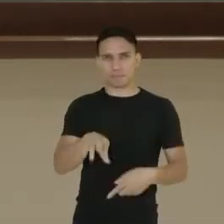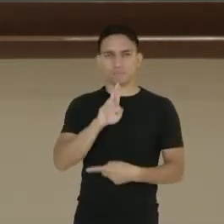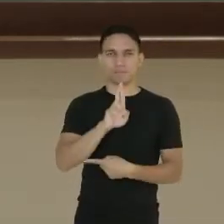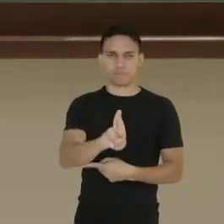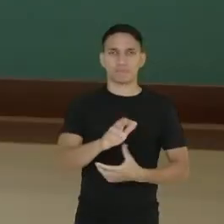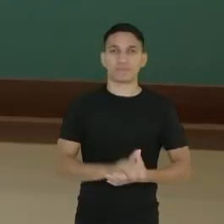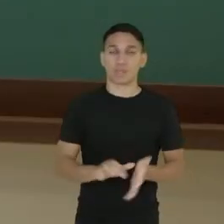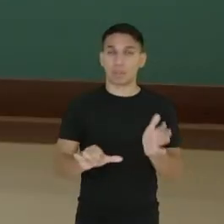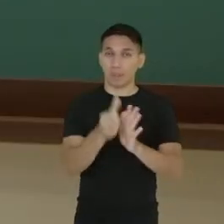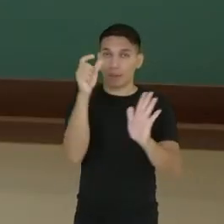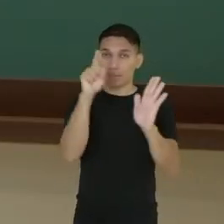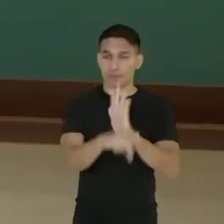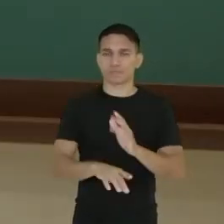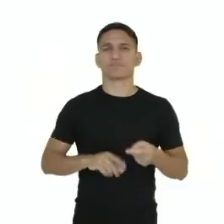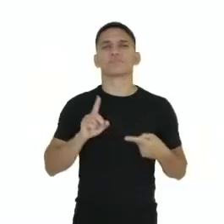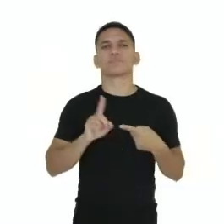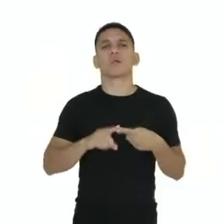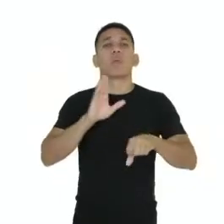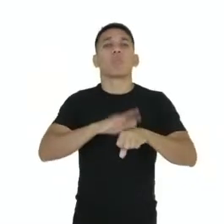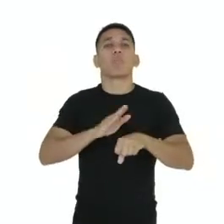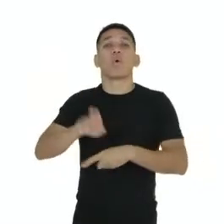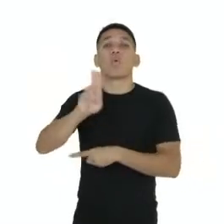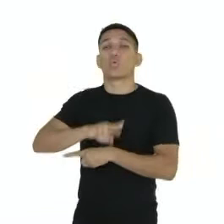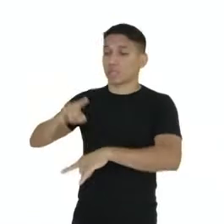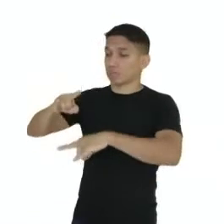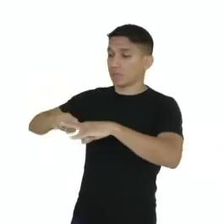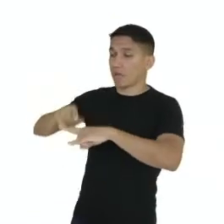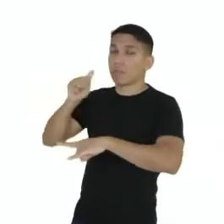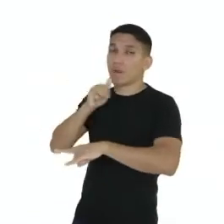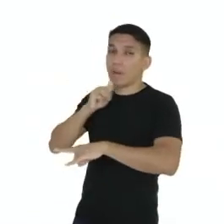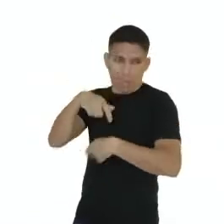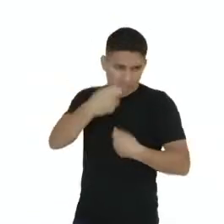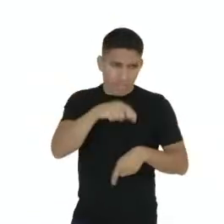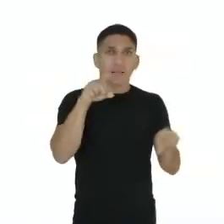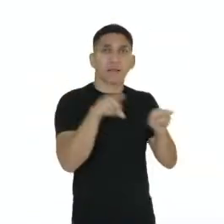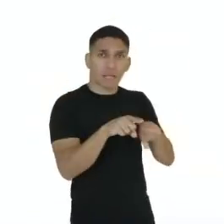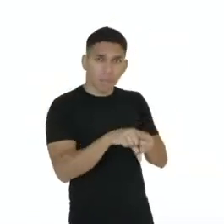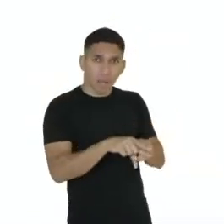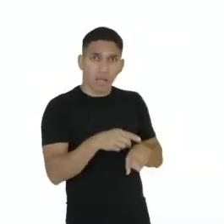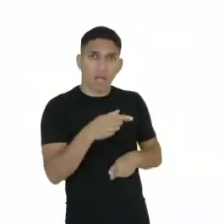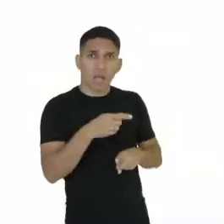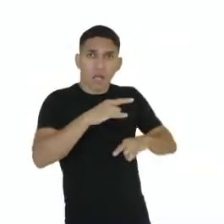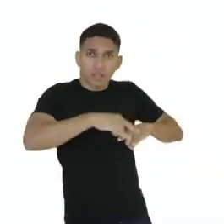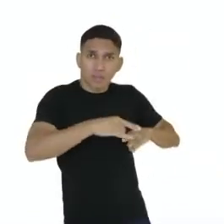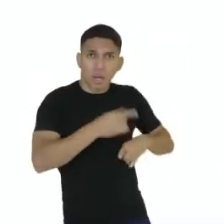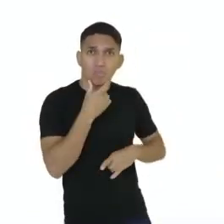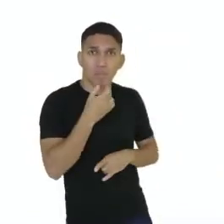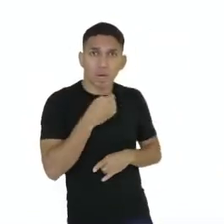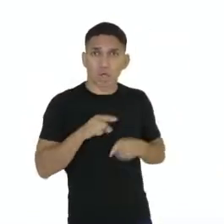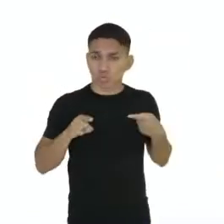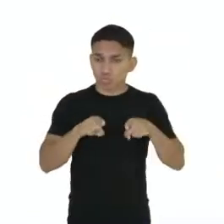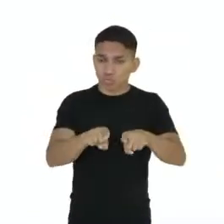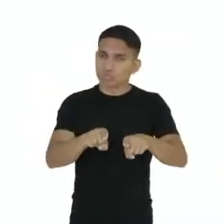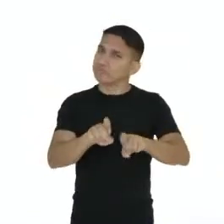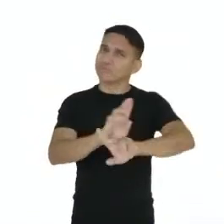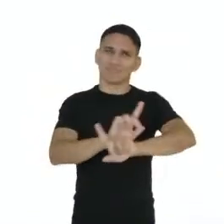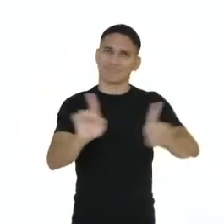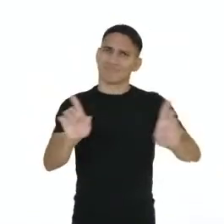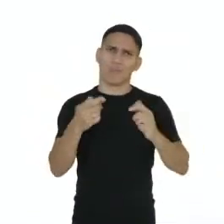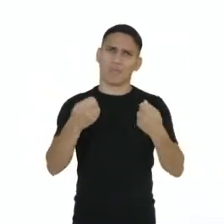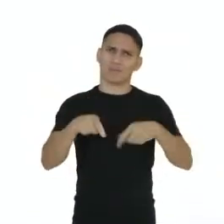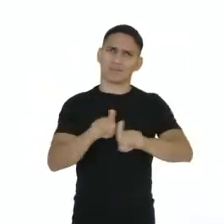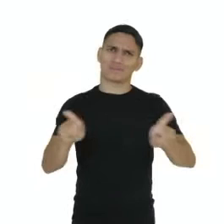Primeira dúvida: quando usar a camisinha feminina, eu devo usar a masculina também? Não, a resposta é